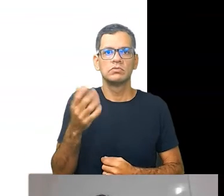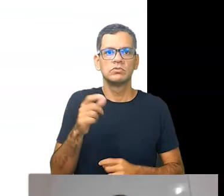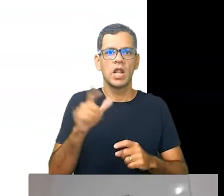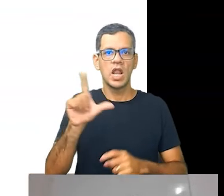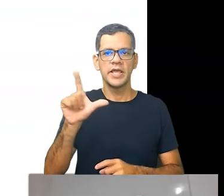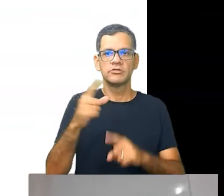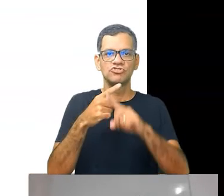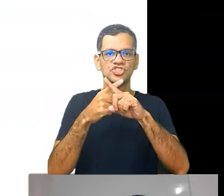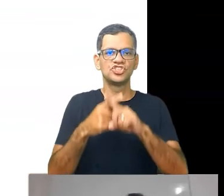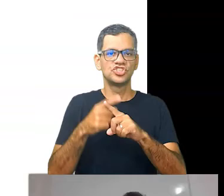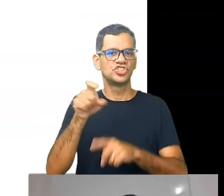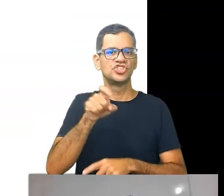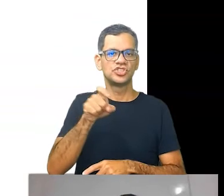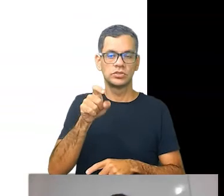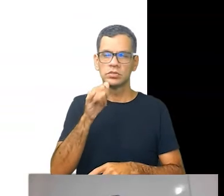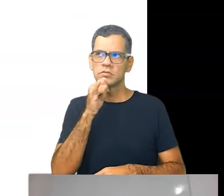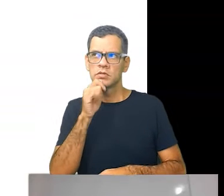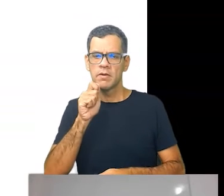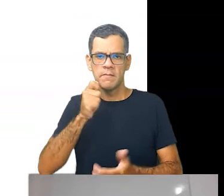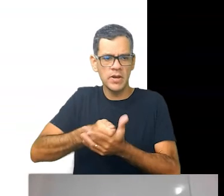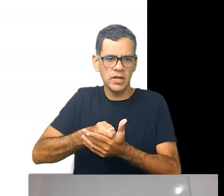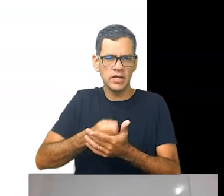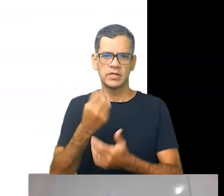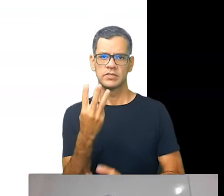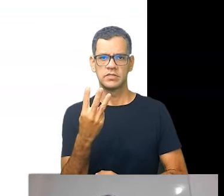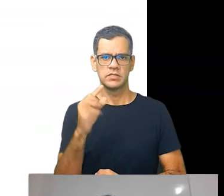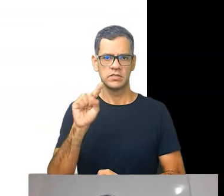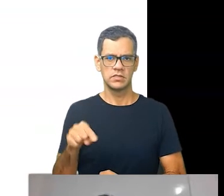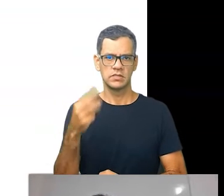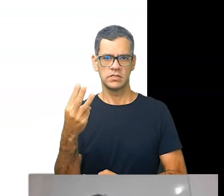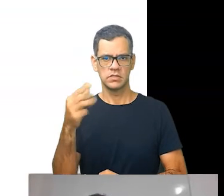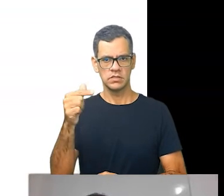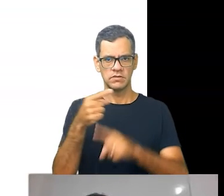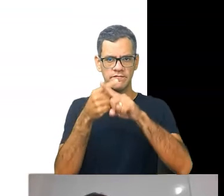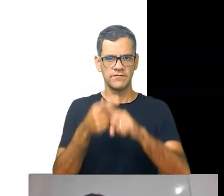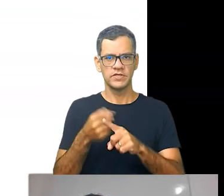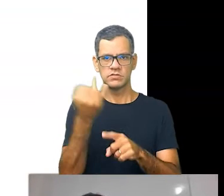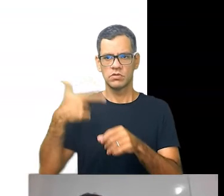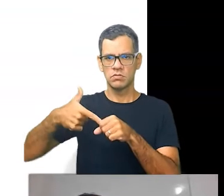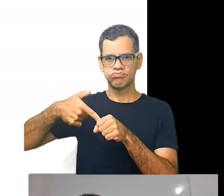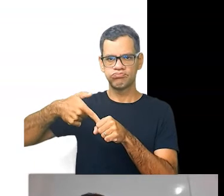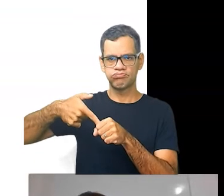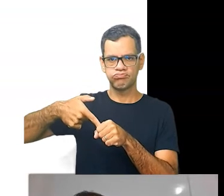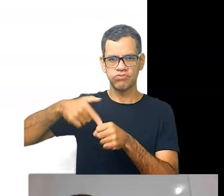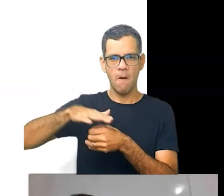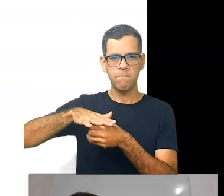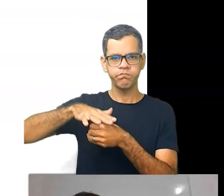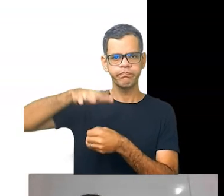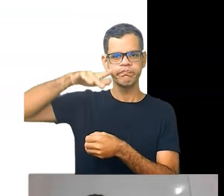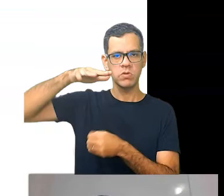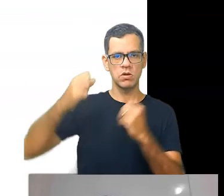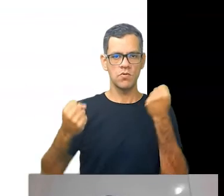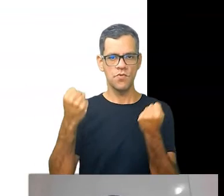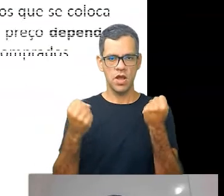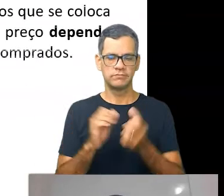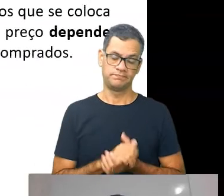168,50. E X litros significa que vai pagar 3,37 vezes X